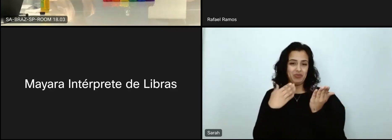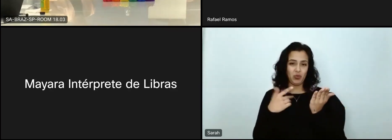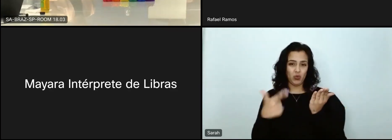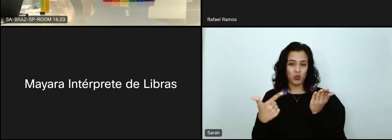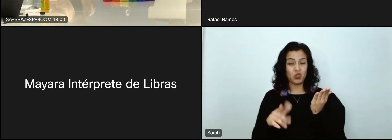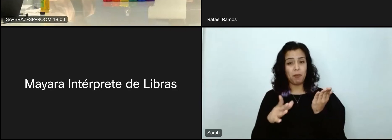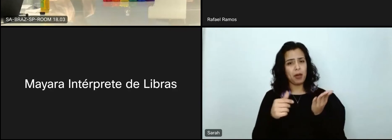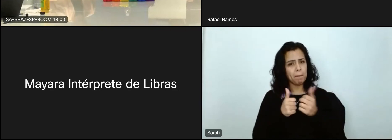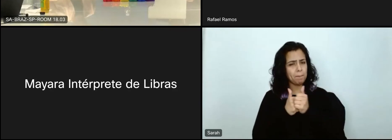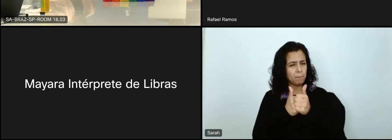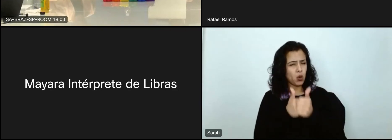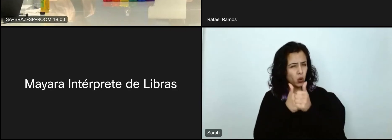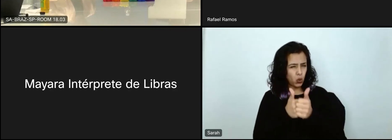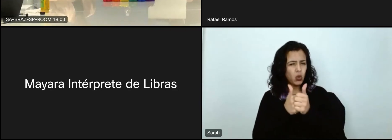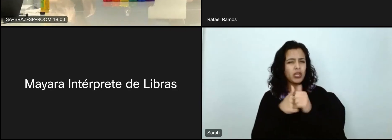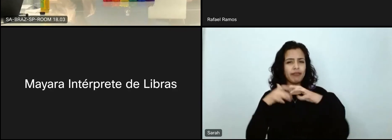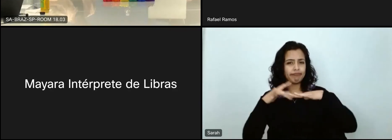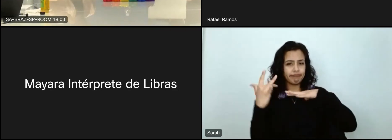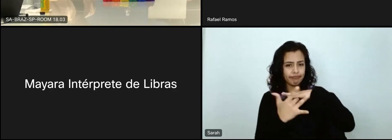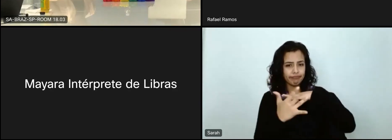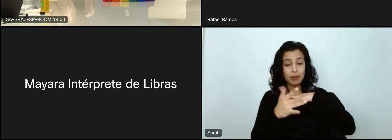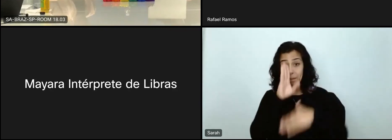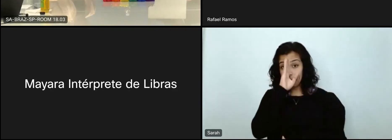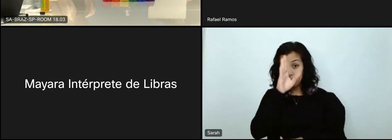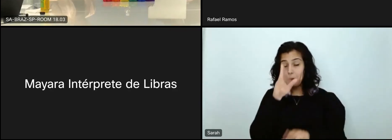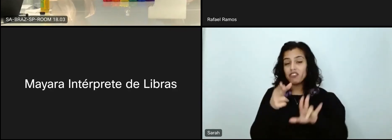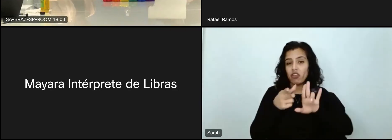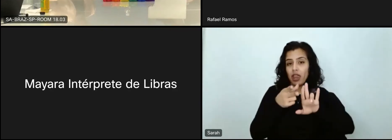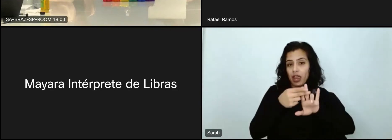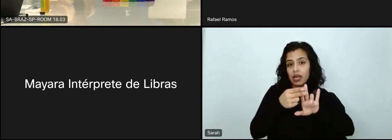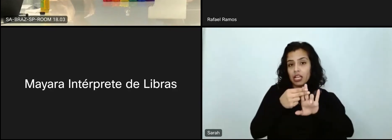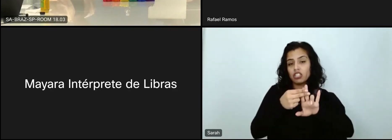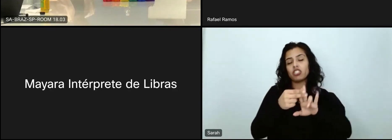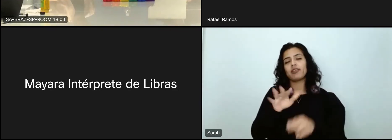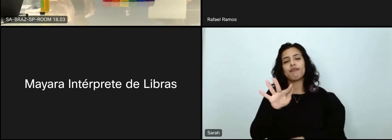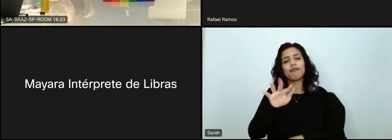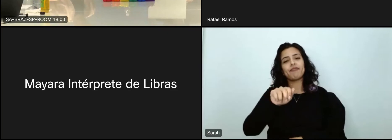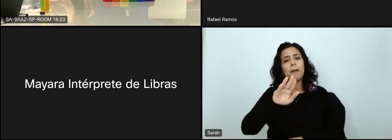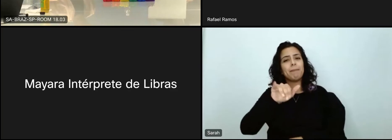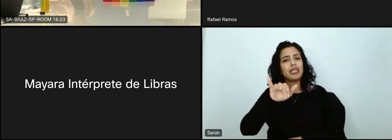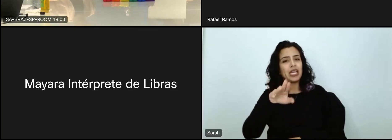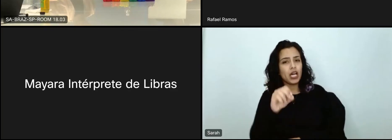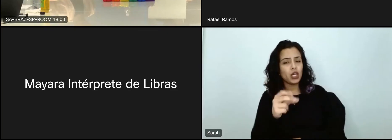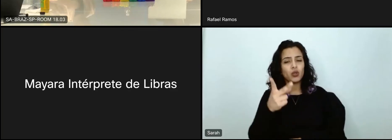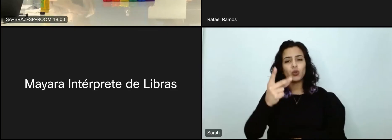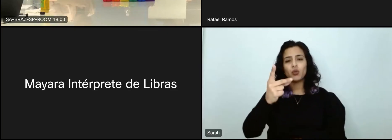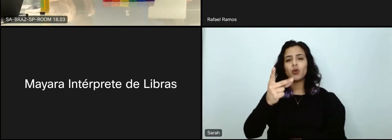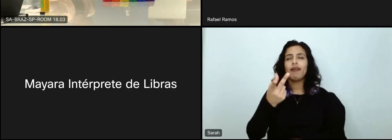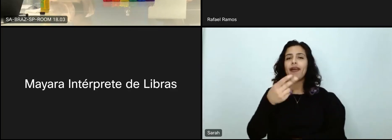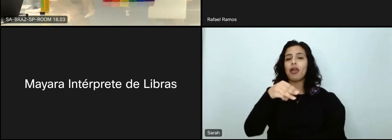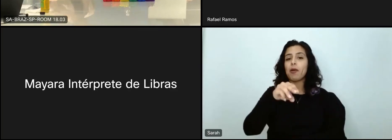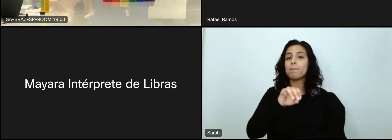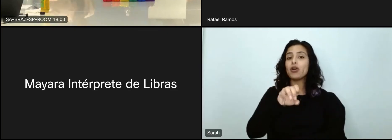via LinkedIn, principalmente, para falar: Fabiano, Moisés, Cauê, Bárbara, quero fazer bench, quero saber o que a Chubb